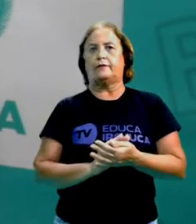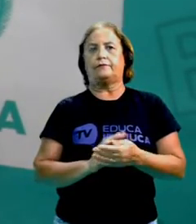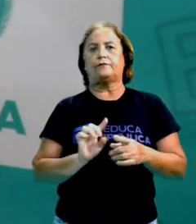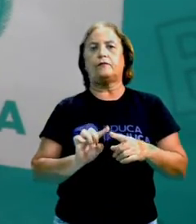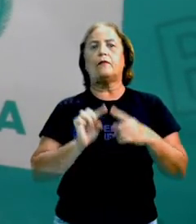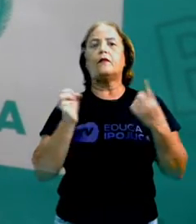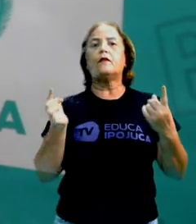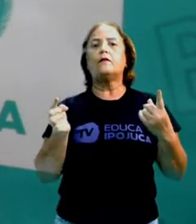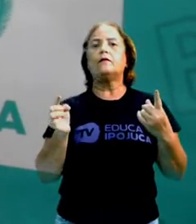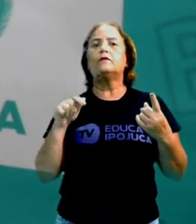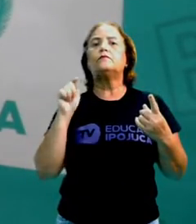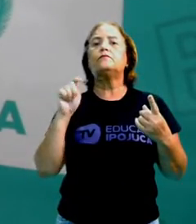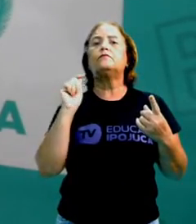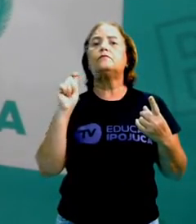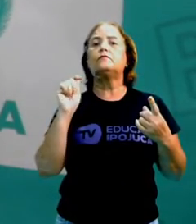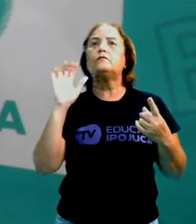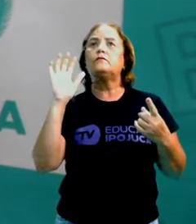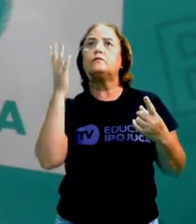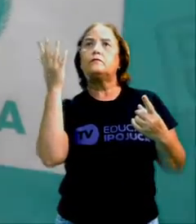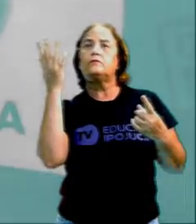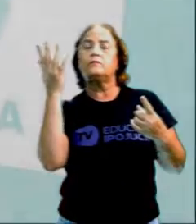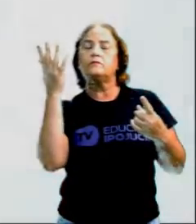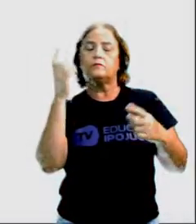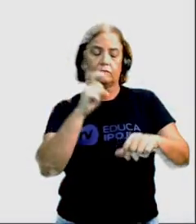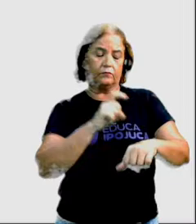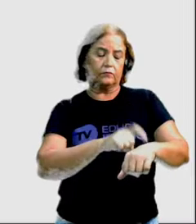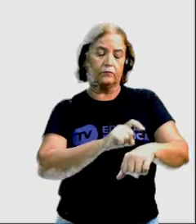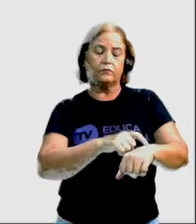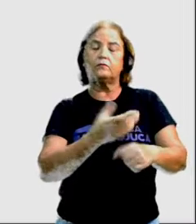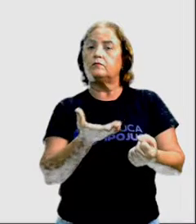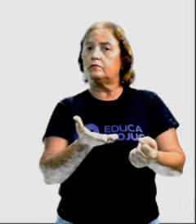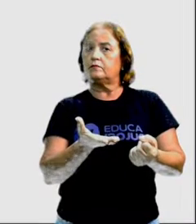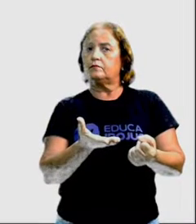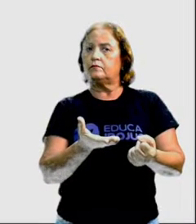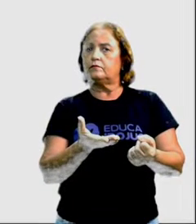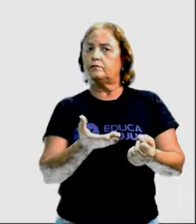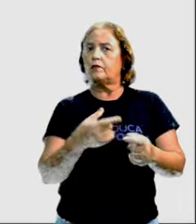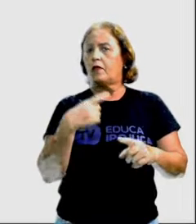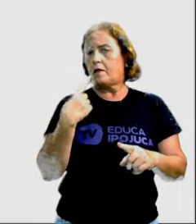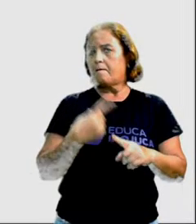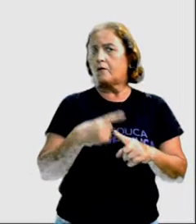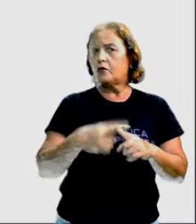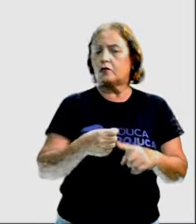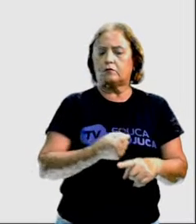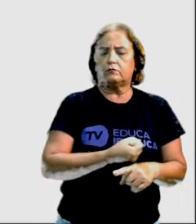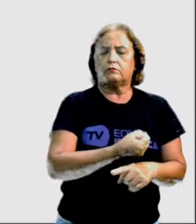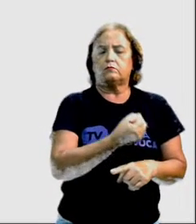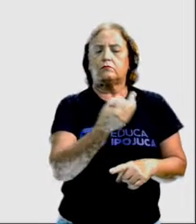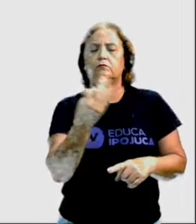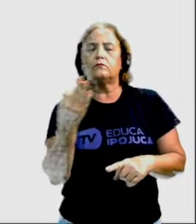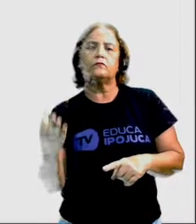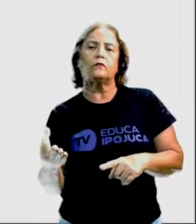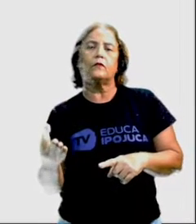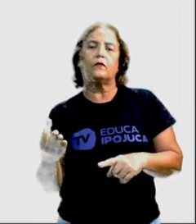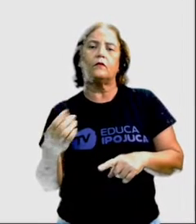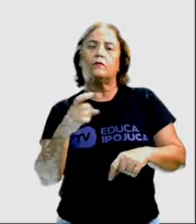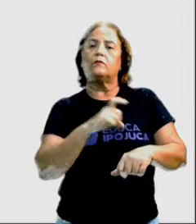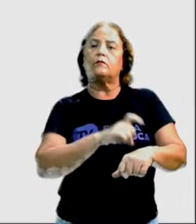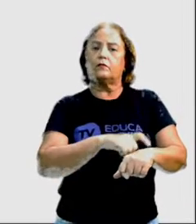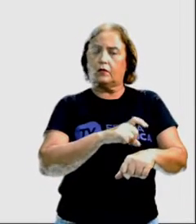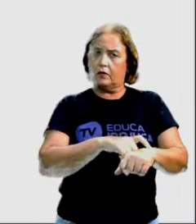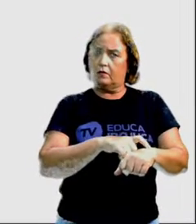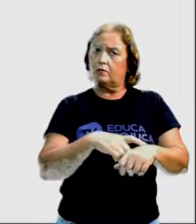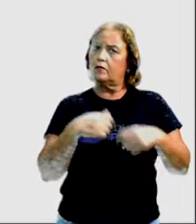É mas o que é um tempo criança bom porque contamos o tempo será que é necessário